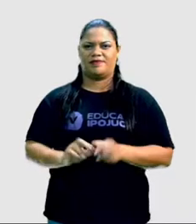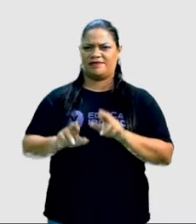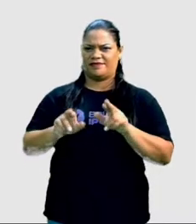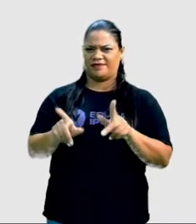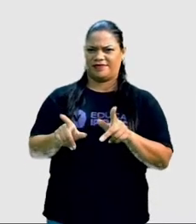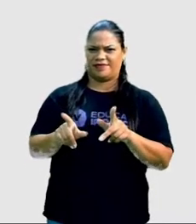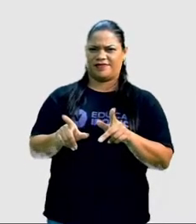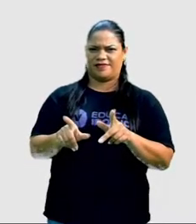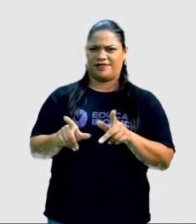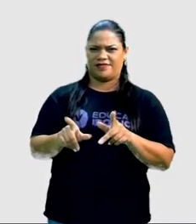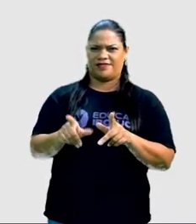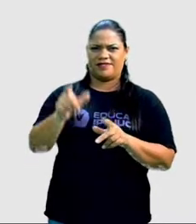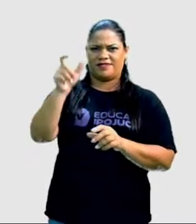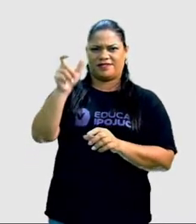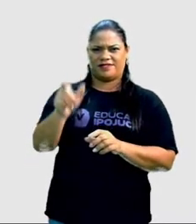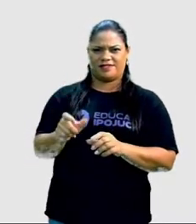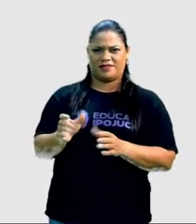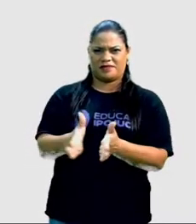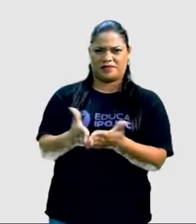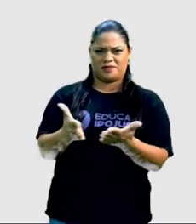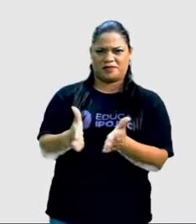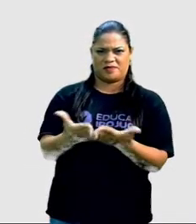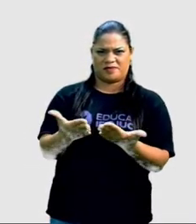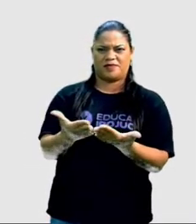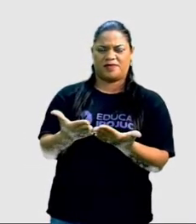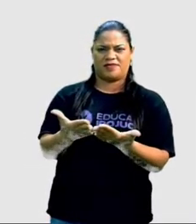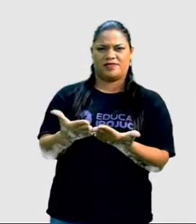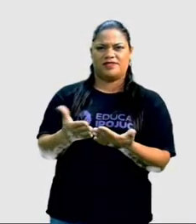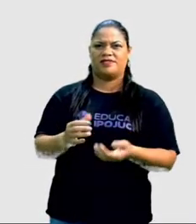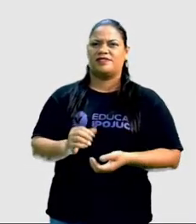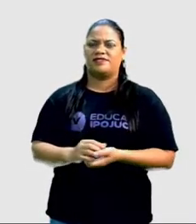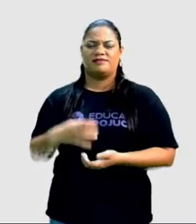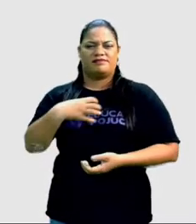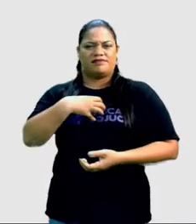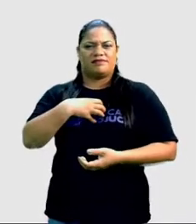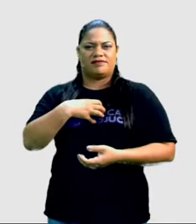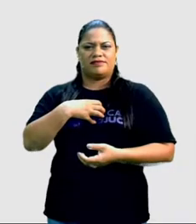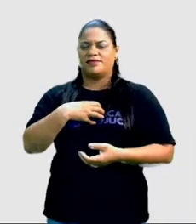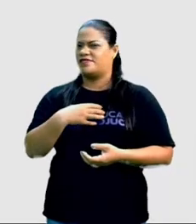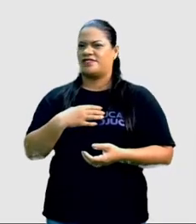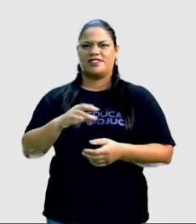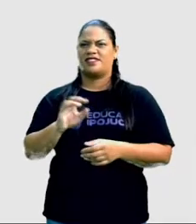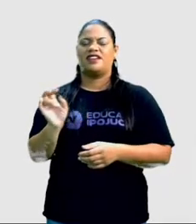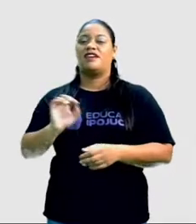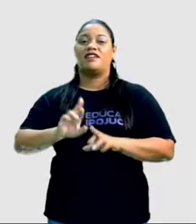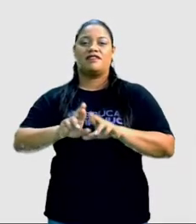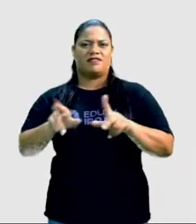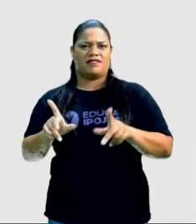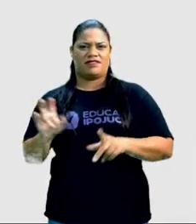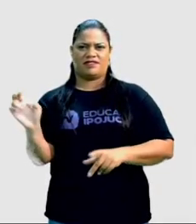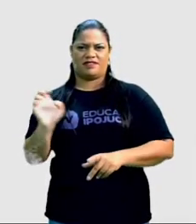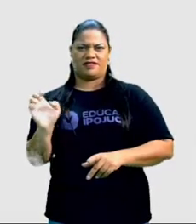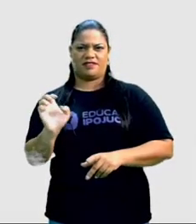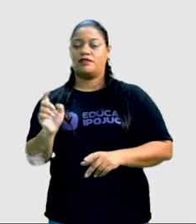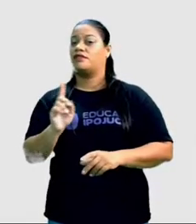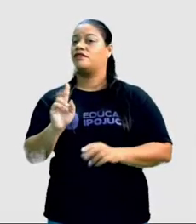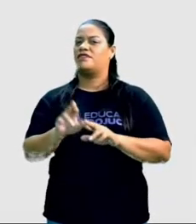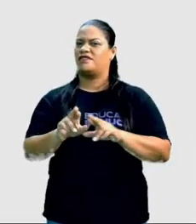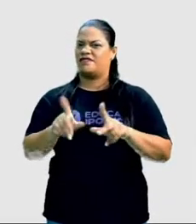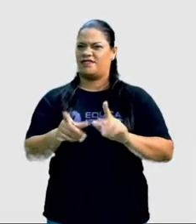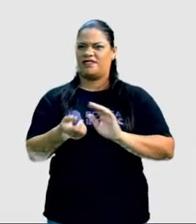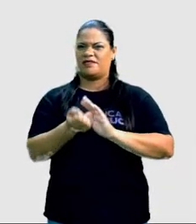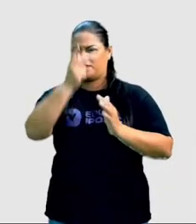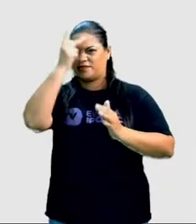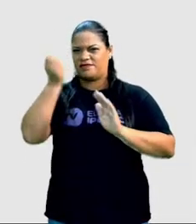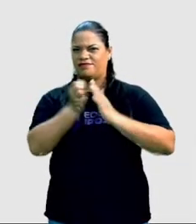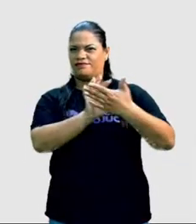Estranho é ser rico e grana e pobre e dinheiro. Não é estranho ser rico, estranho é ser homofóbico. Nem meu